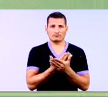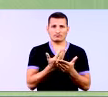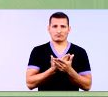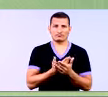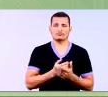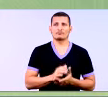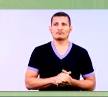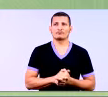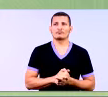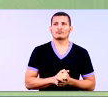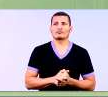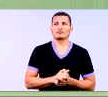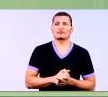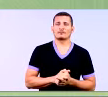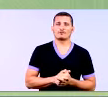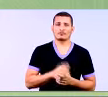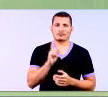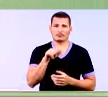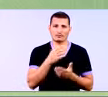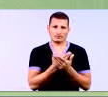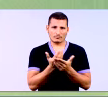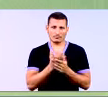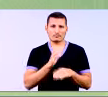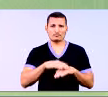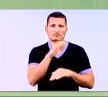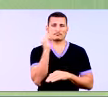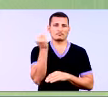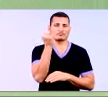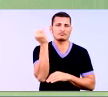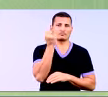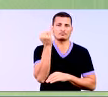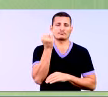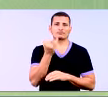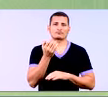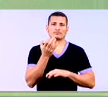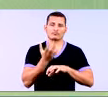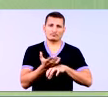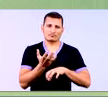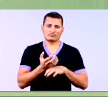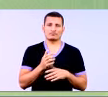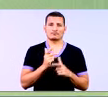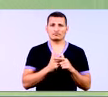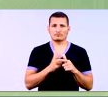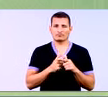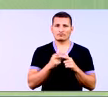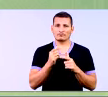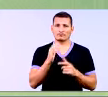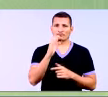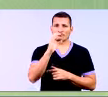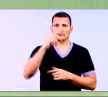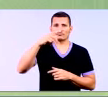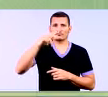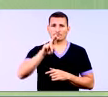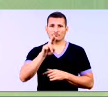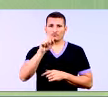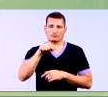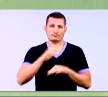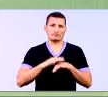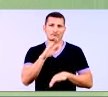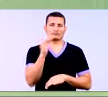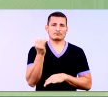Não por menos, essa é a aula mais importante da disciplina. O processador é o equipamento mais